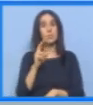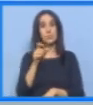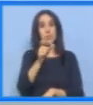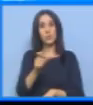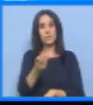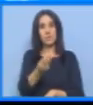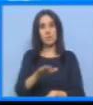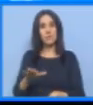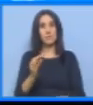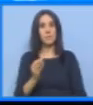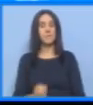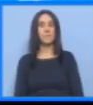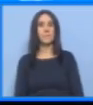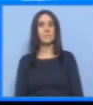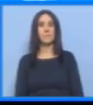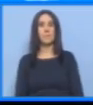foi?